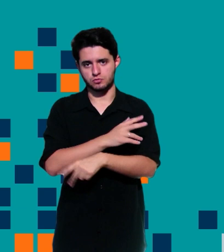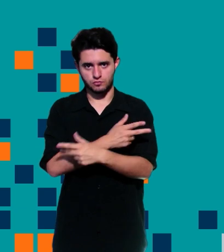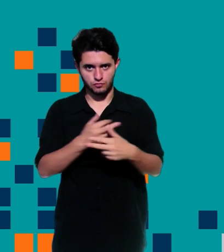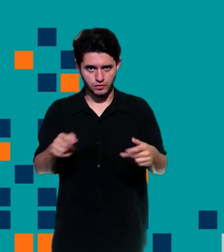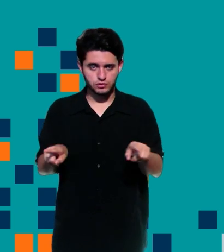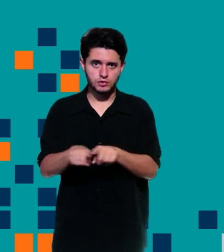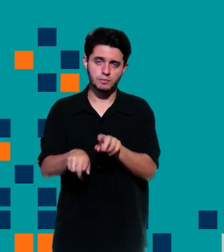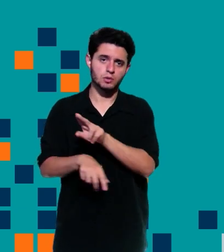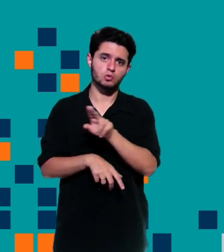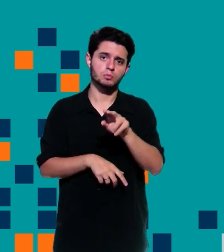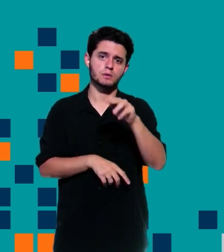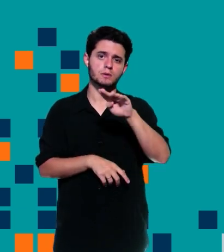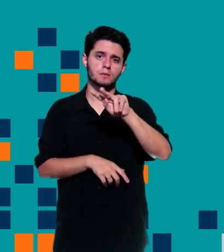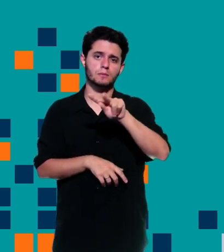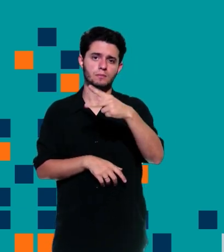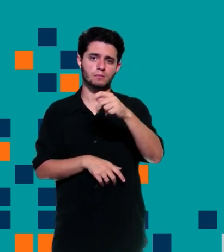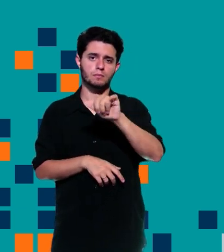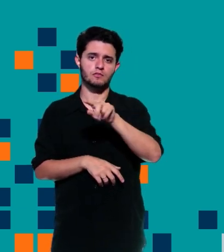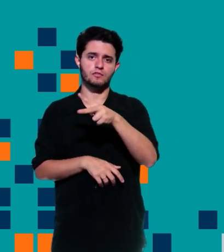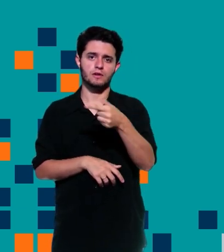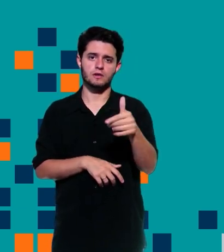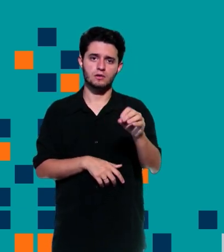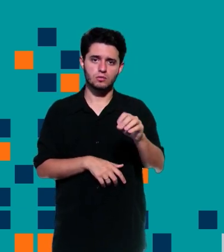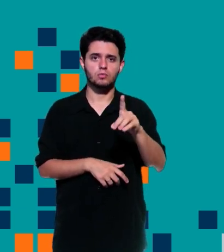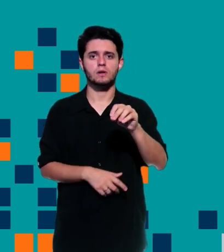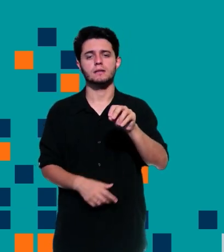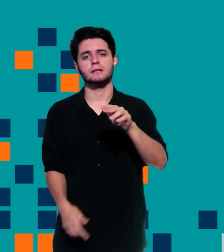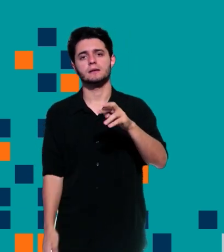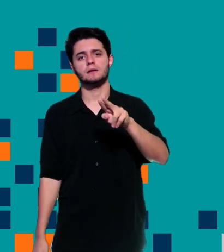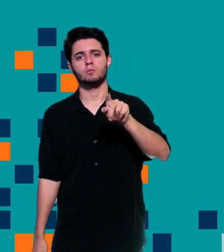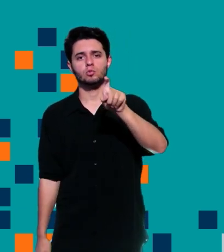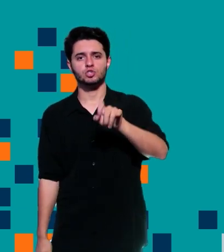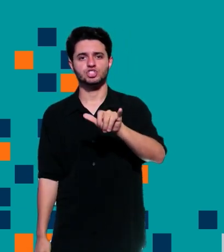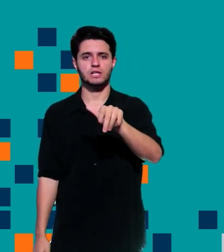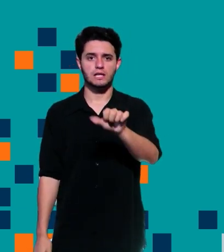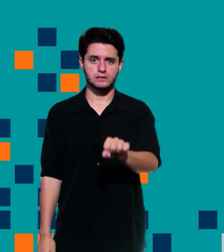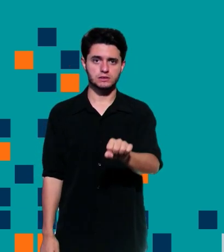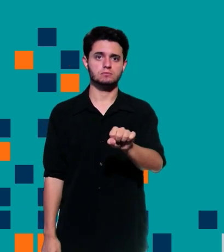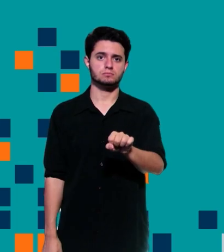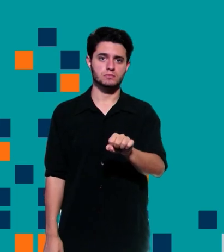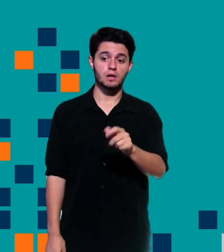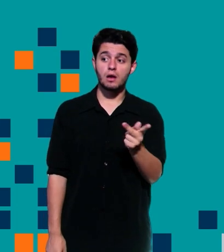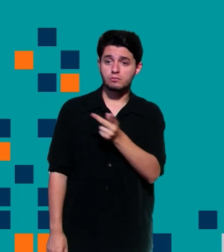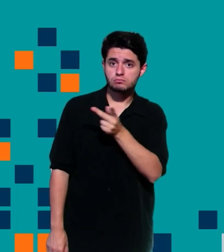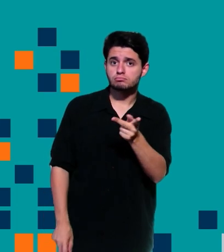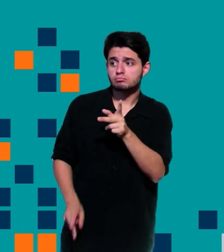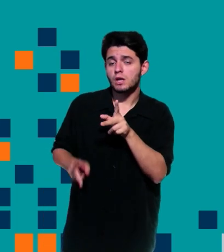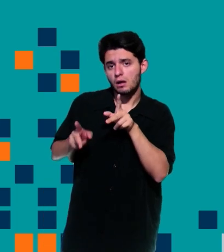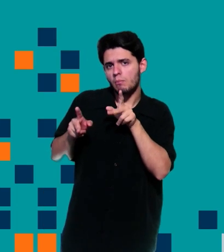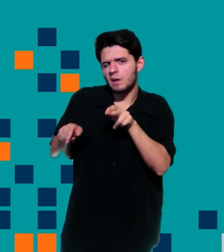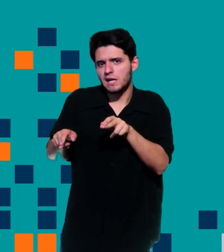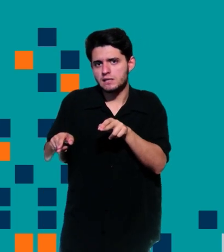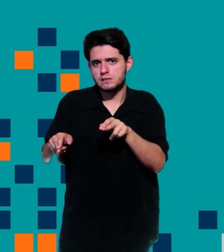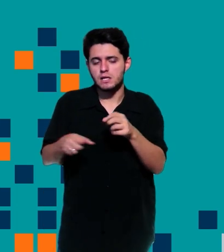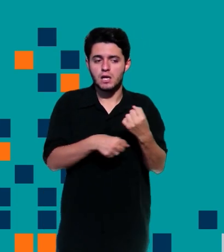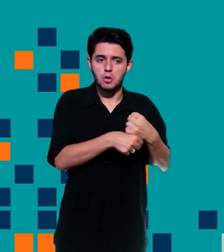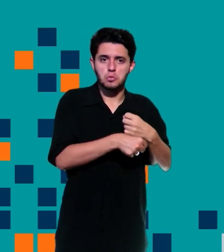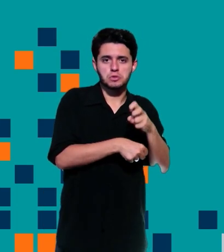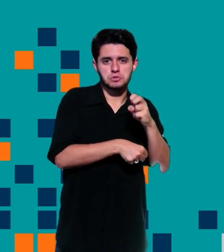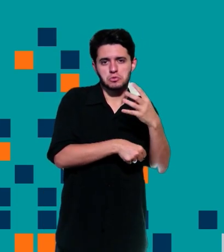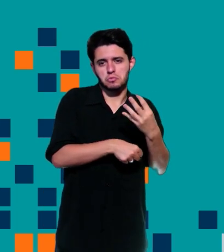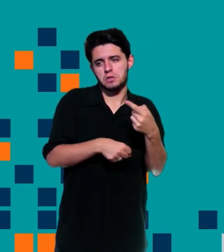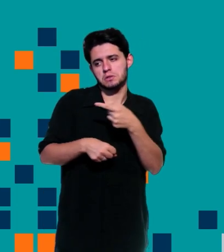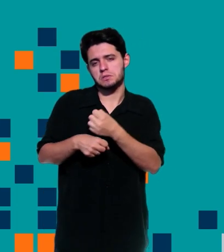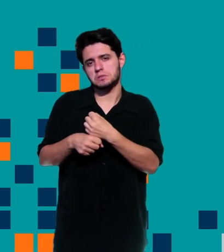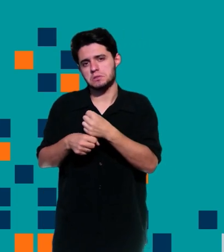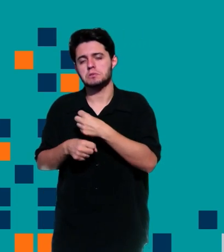Bruxelas, né, da exposição de Bruxelas, em 1958. São pavilhões muito próximos, né, 54, esse 57, 58,